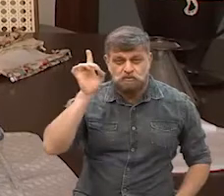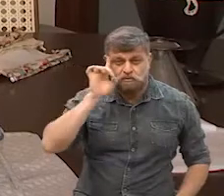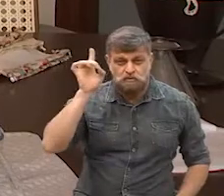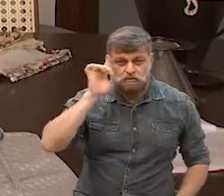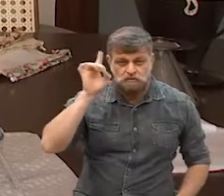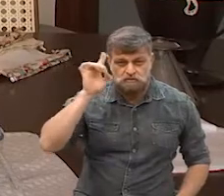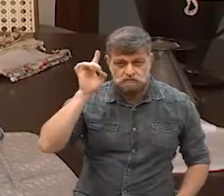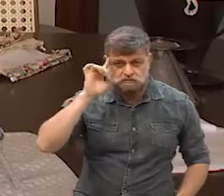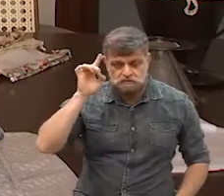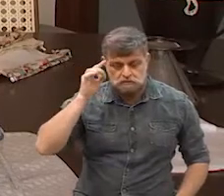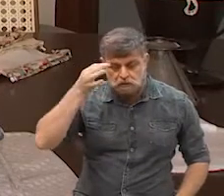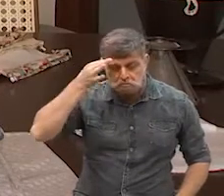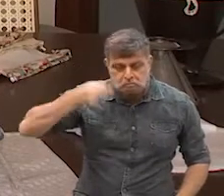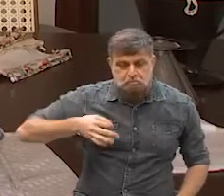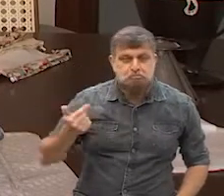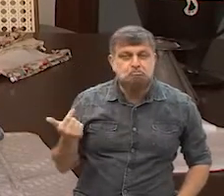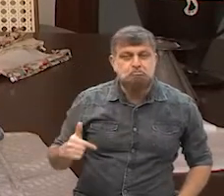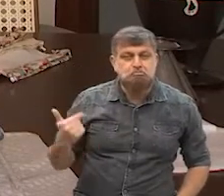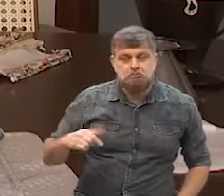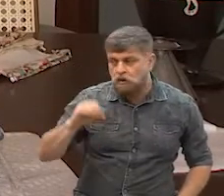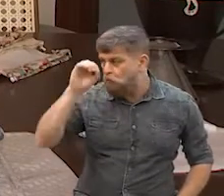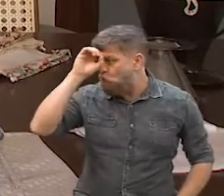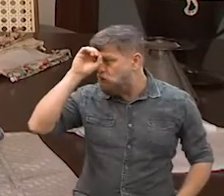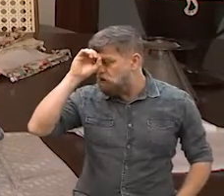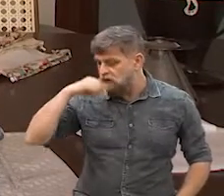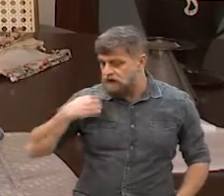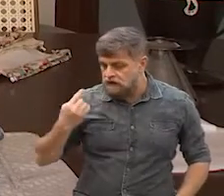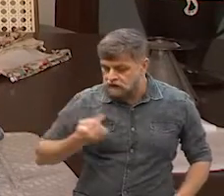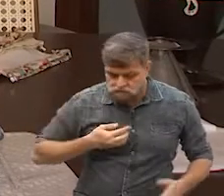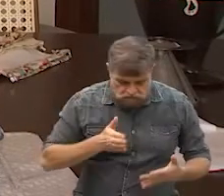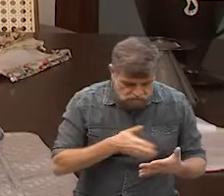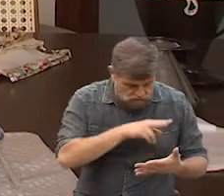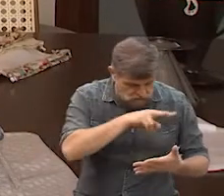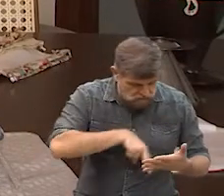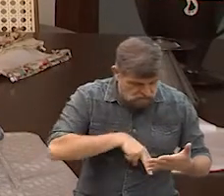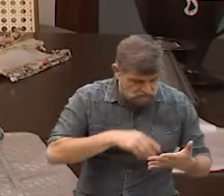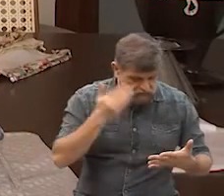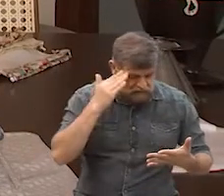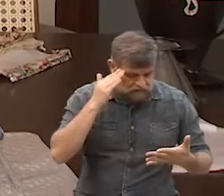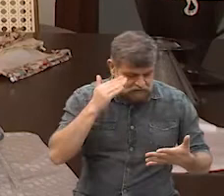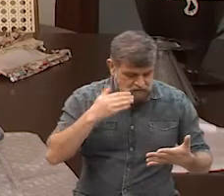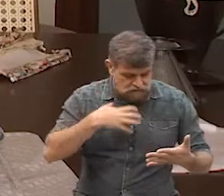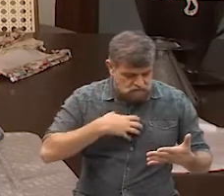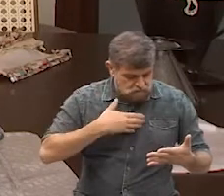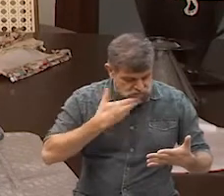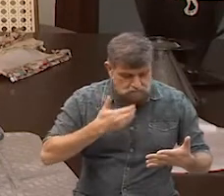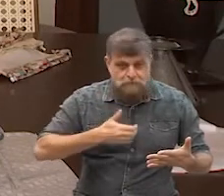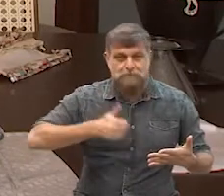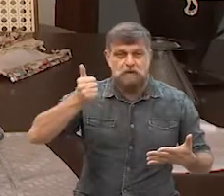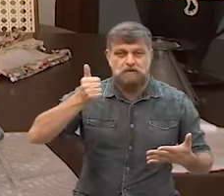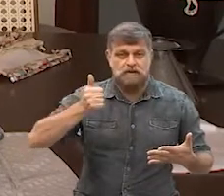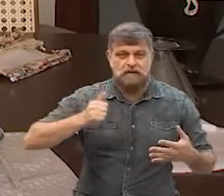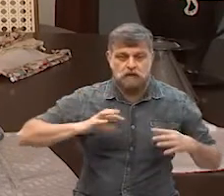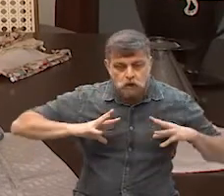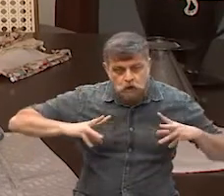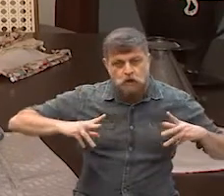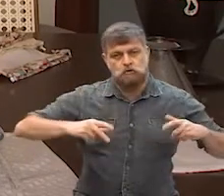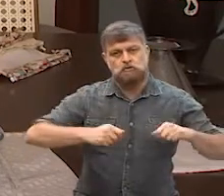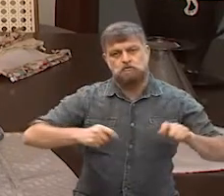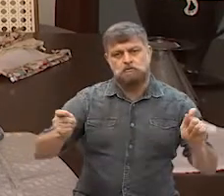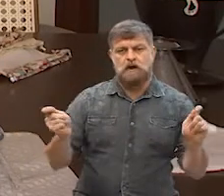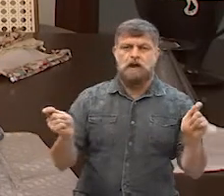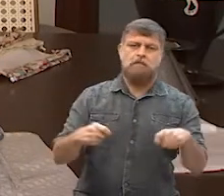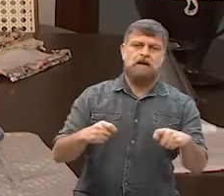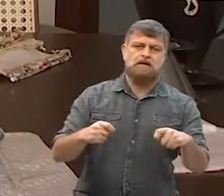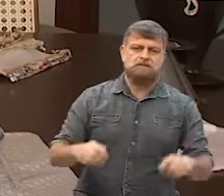dias, inconscientemente. E aí eu comecei a entender como eu podia melhorar. E isso está acessível para todo mundo. Então, veja